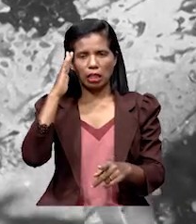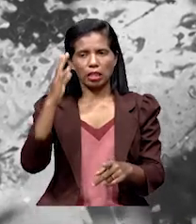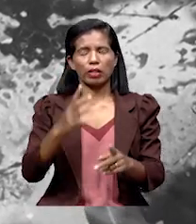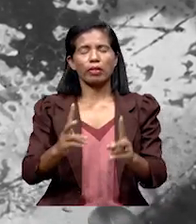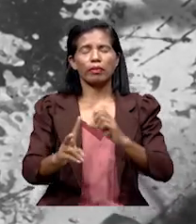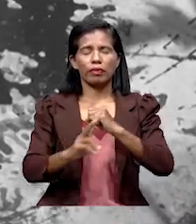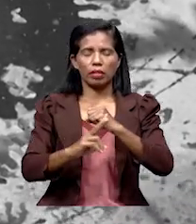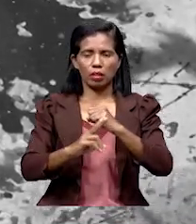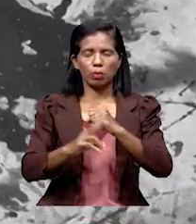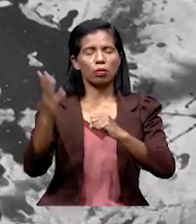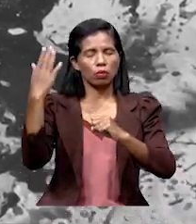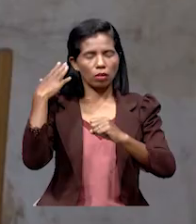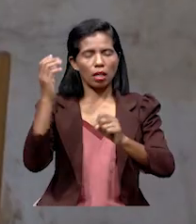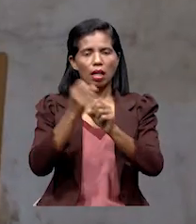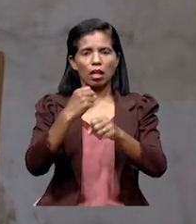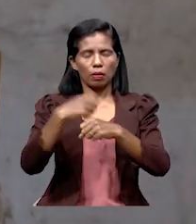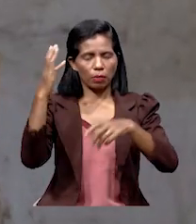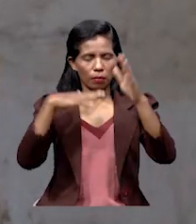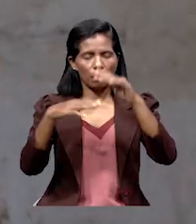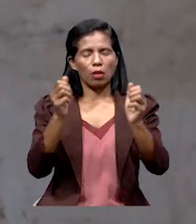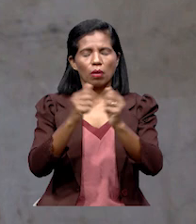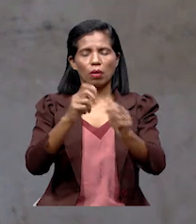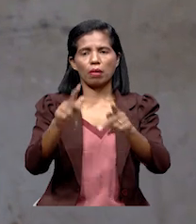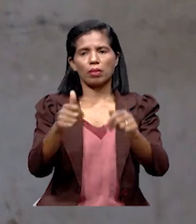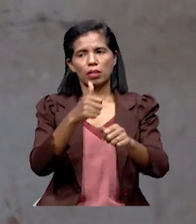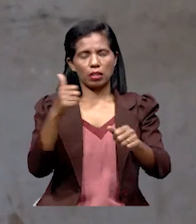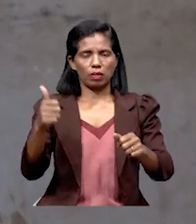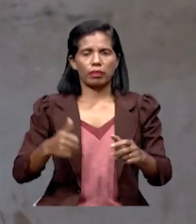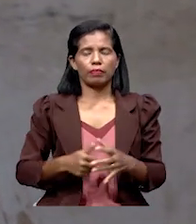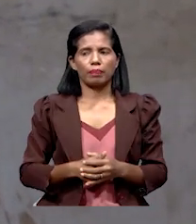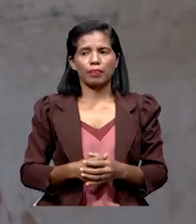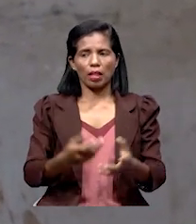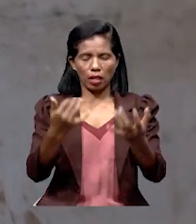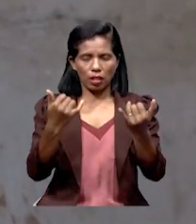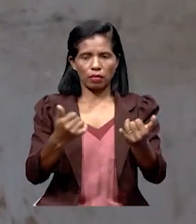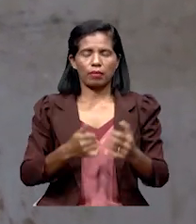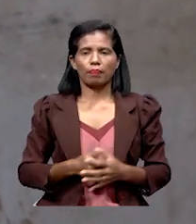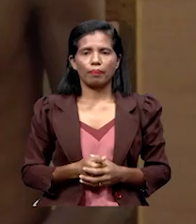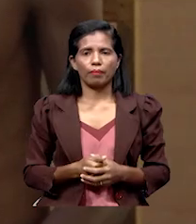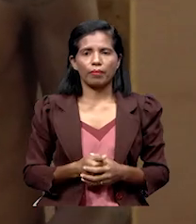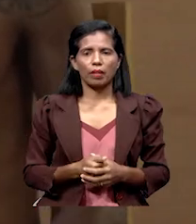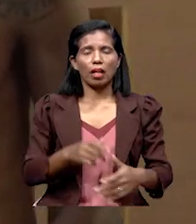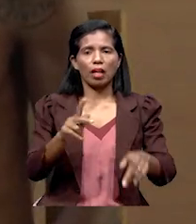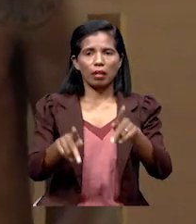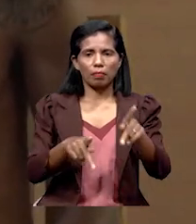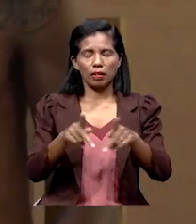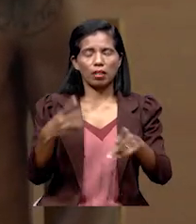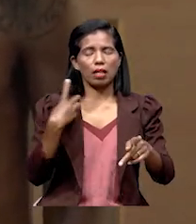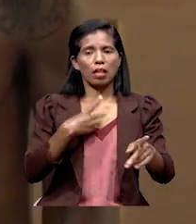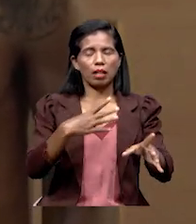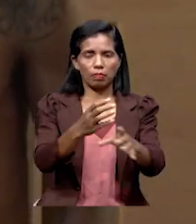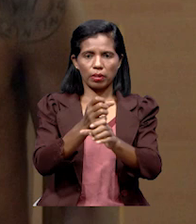um problema o emaselu. Ida fali ninia sal sasara. Nebe agora rag ne emasira nebe ami fotiu tiano